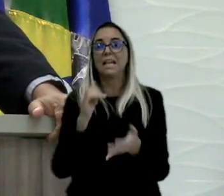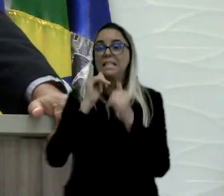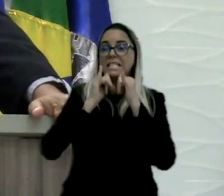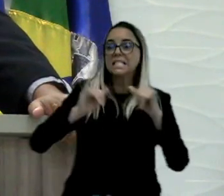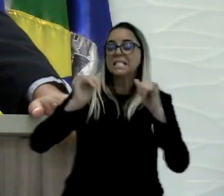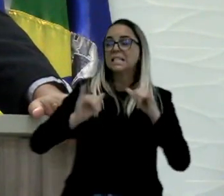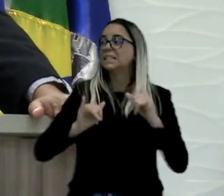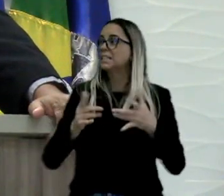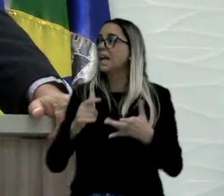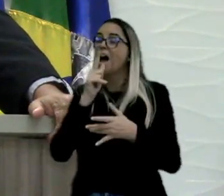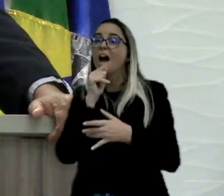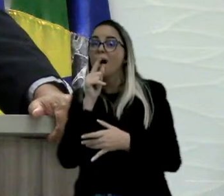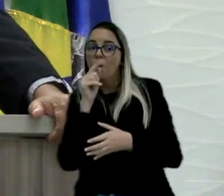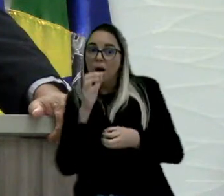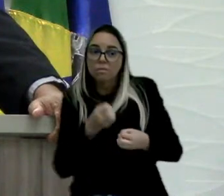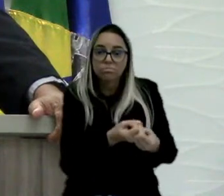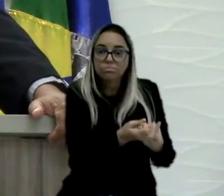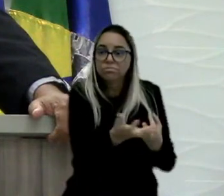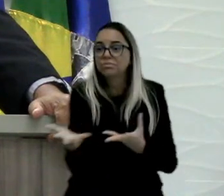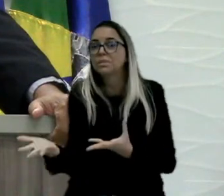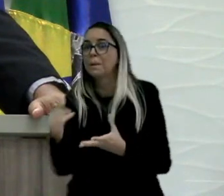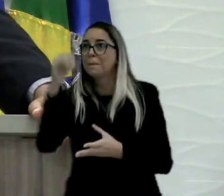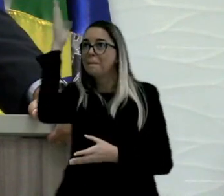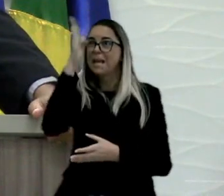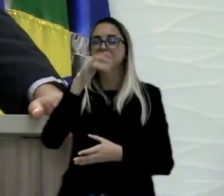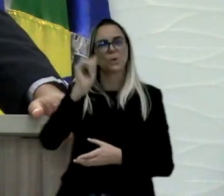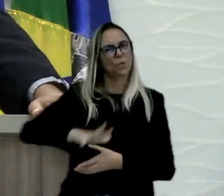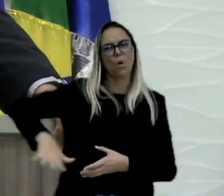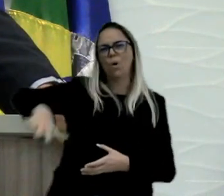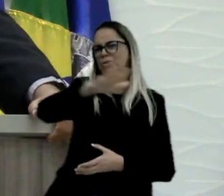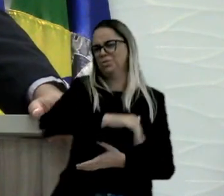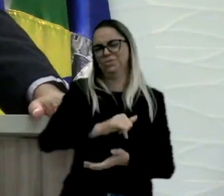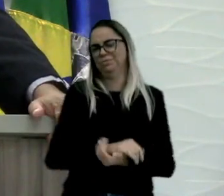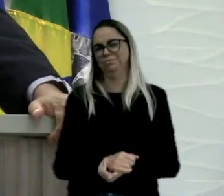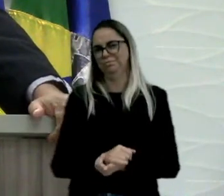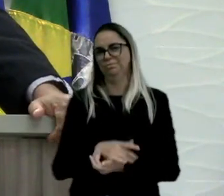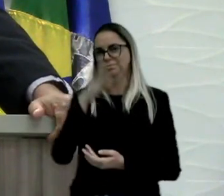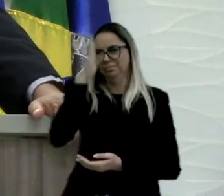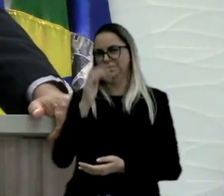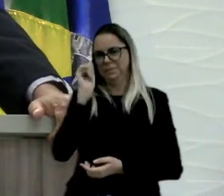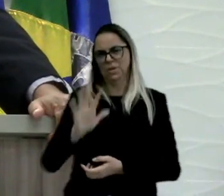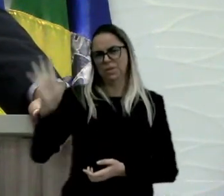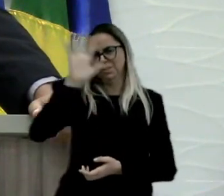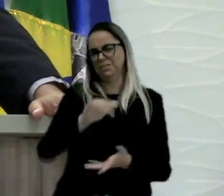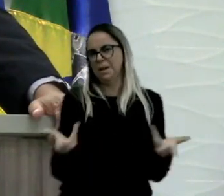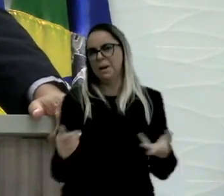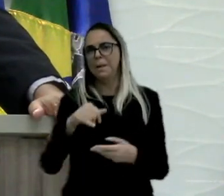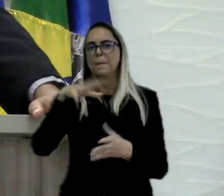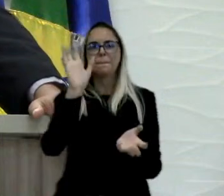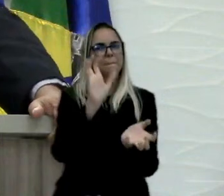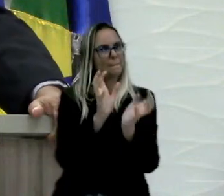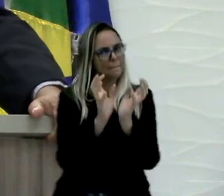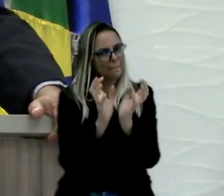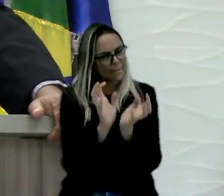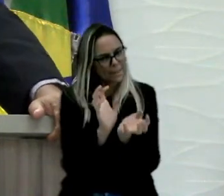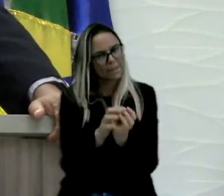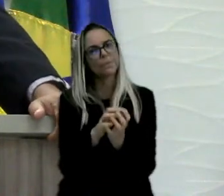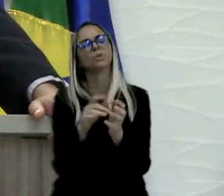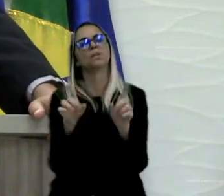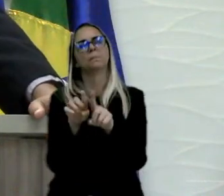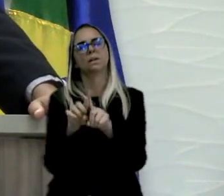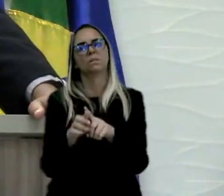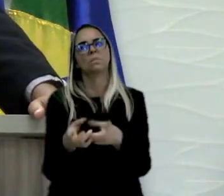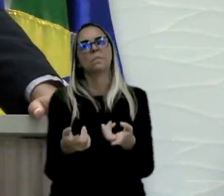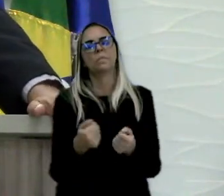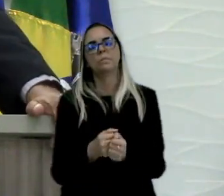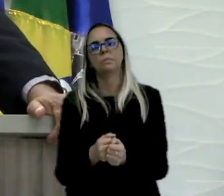ia botar água em todos Brasil não é a grest que do nosso Pernambuco e até agora não tá cumprido